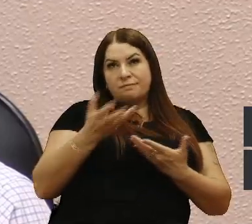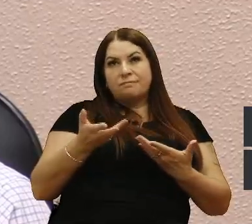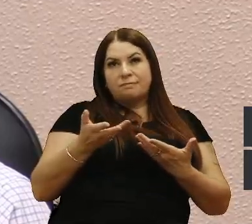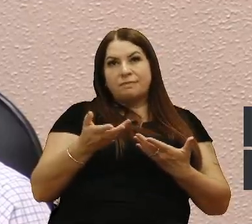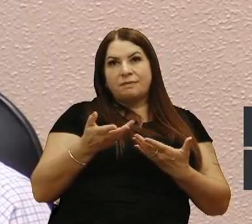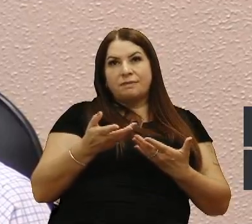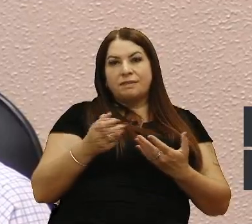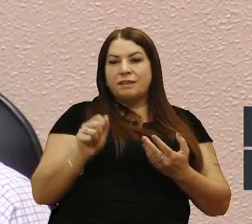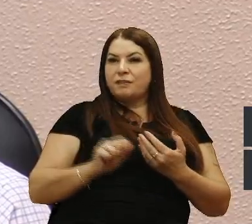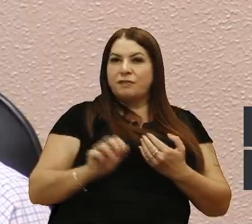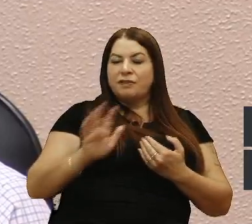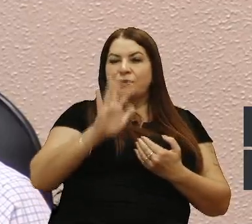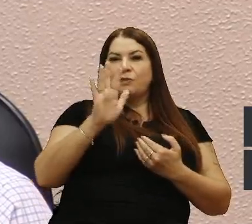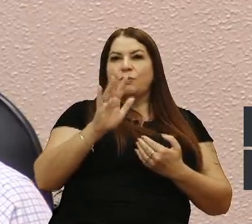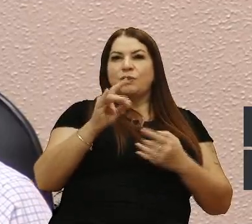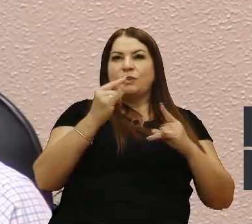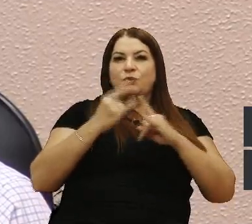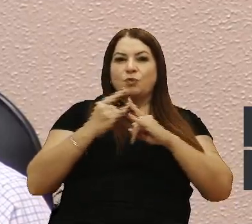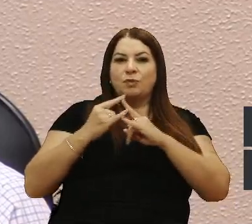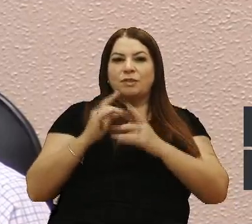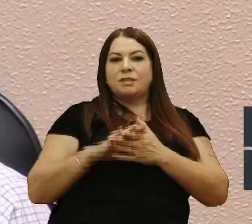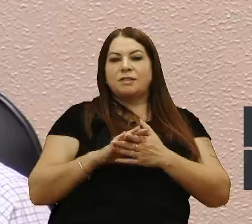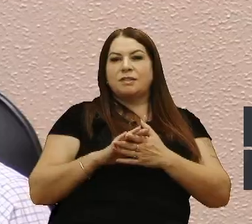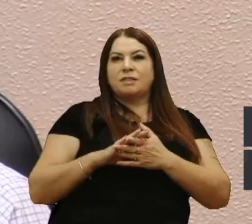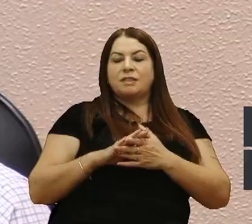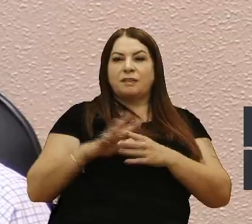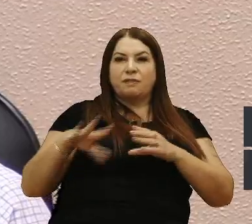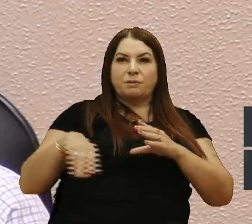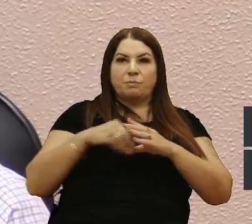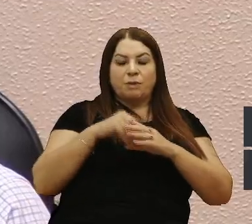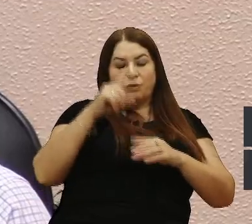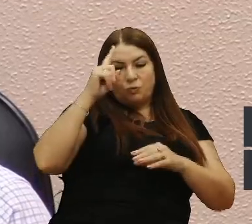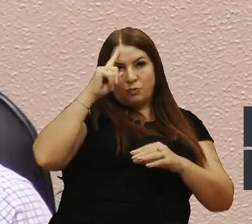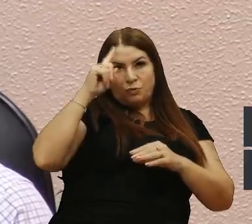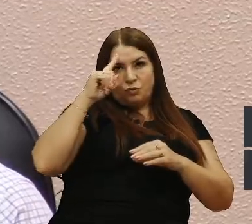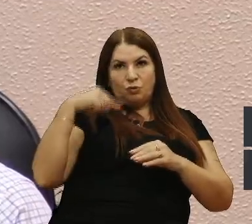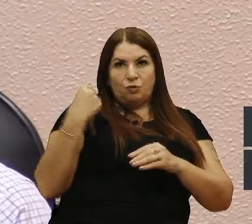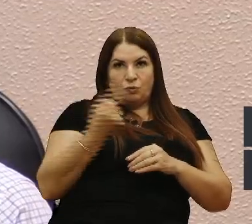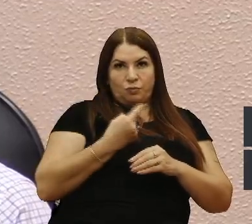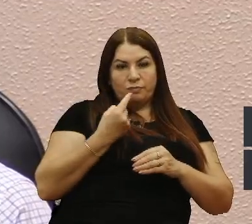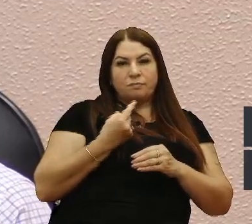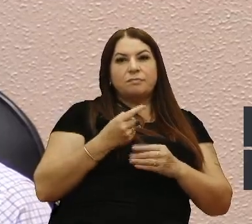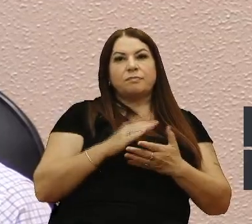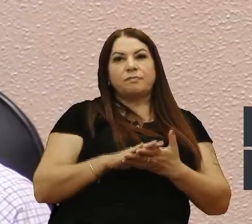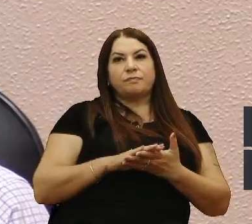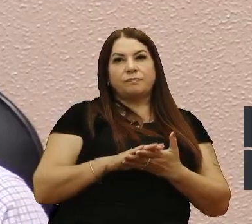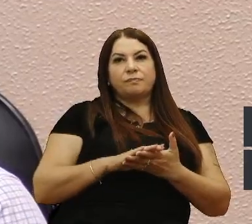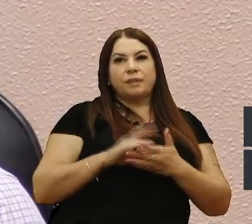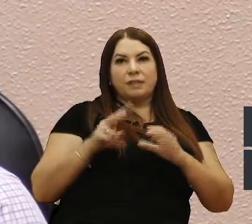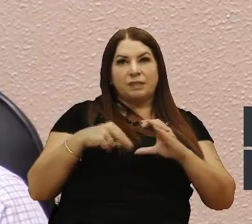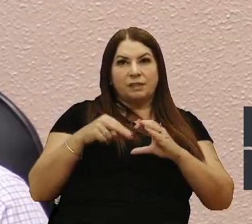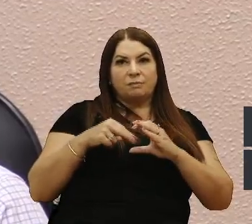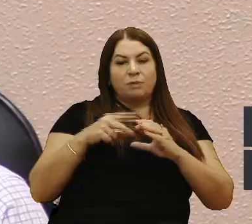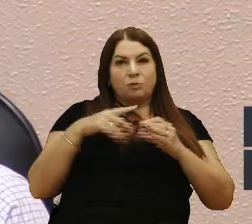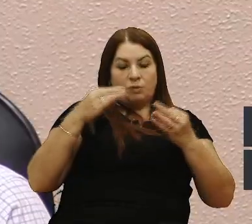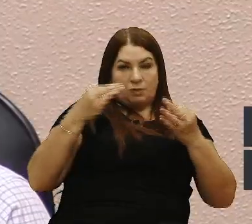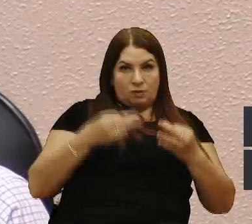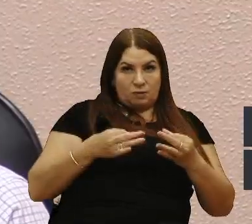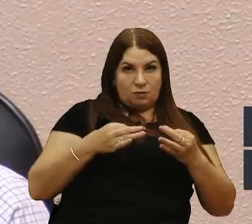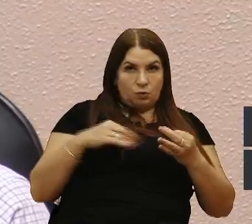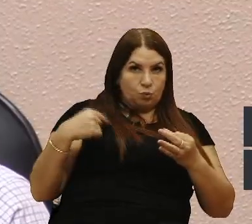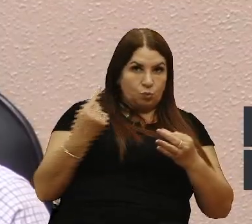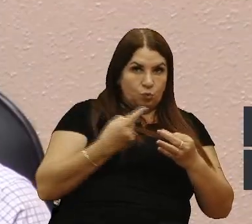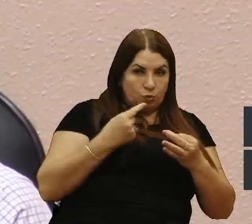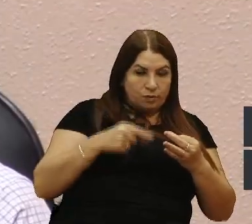a gente valoriza as instituições que fazem parte do dia a dia nosso, da Câmara de Vereadores. Eu tenho certeza que todos